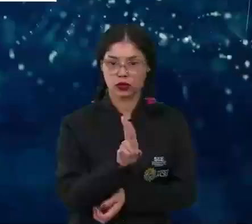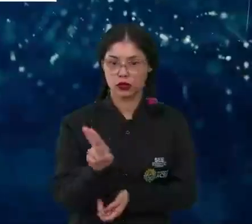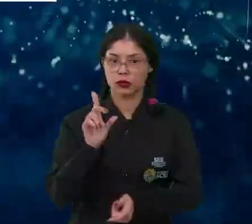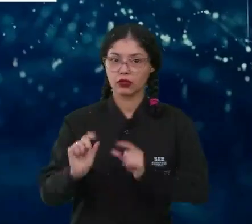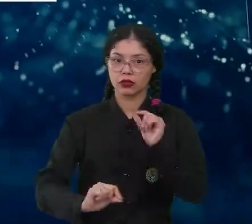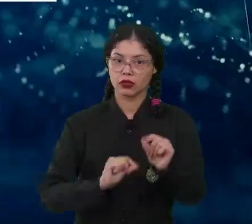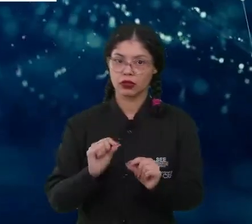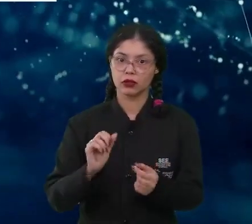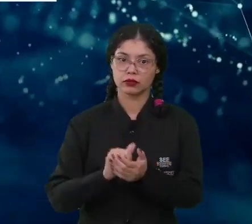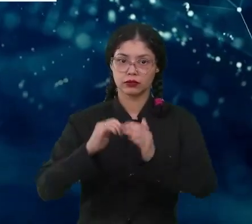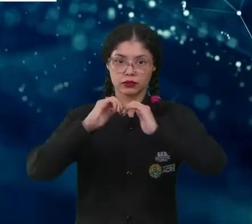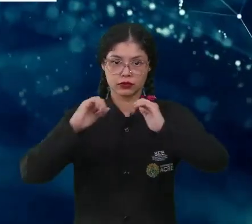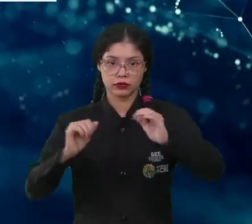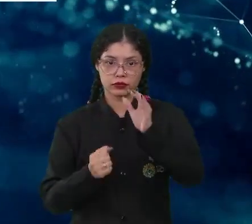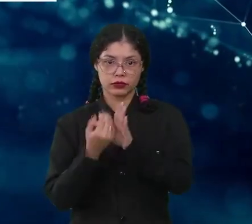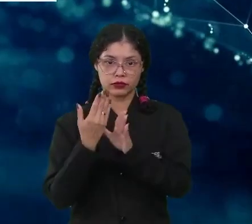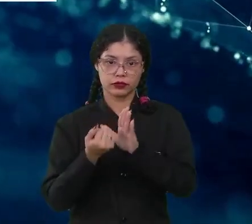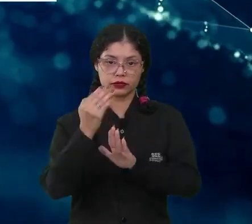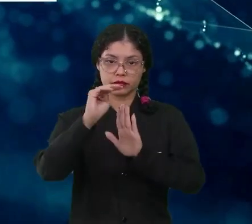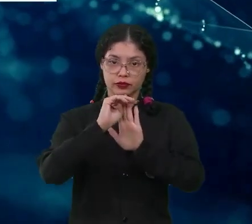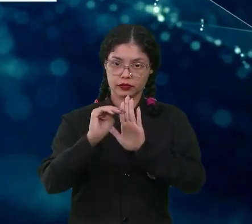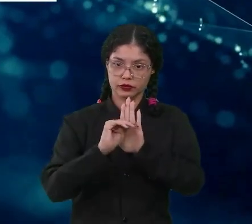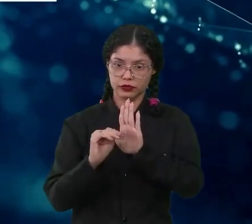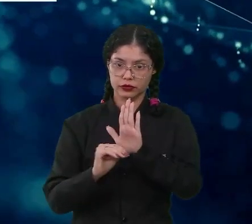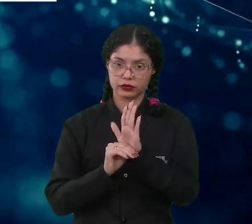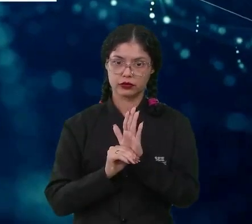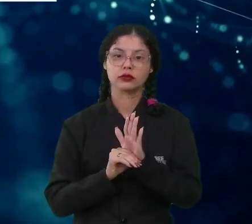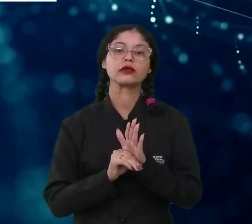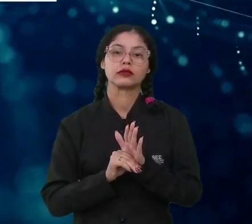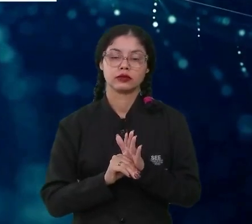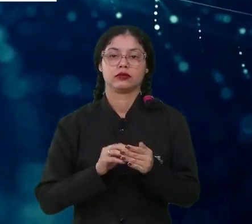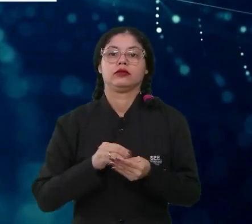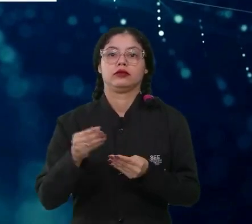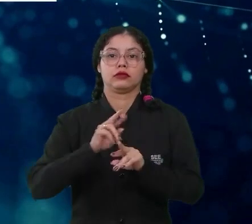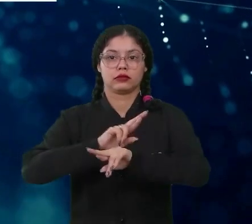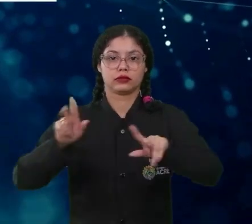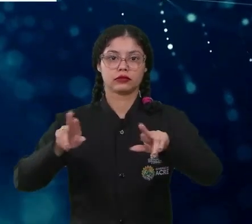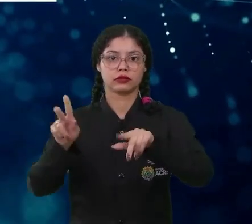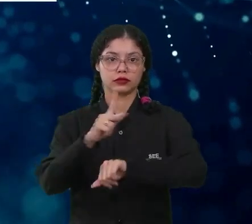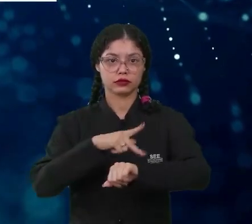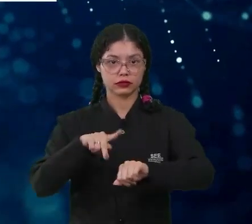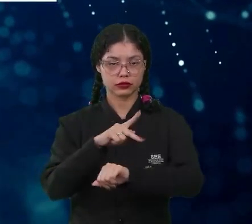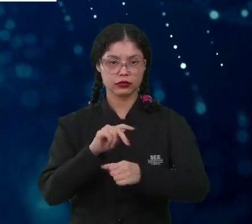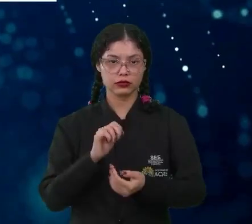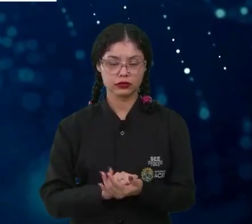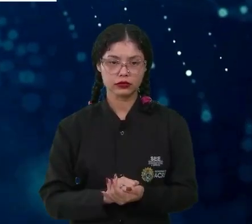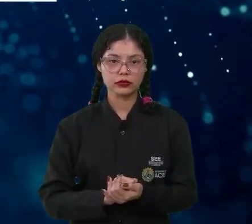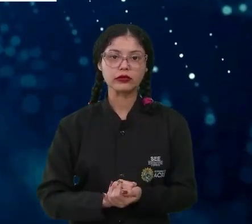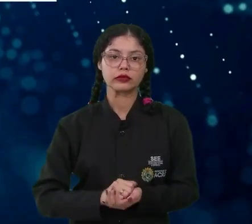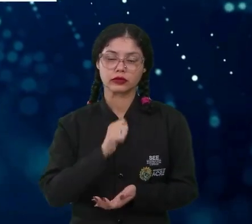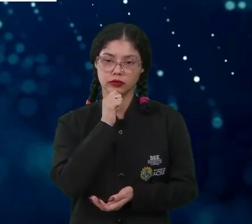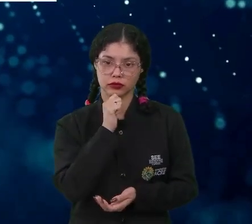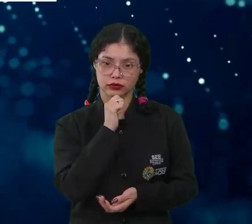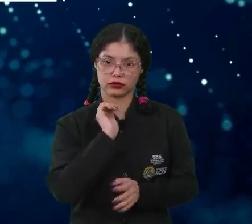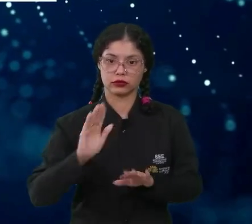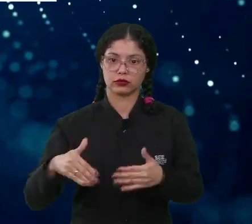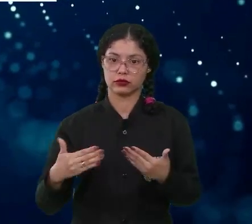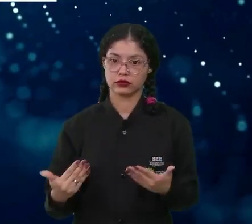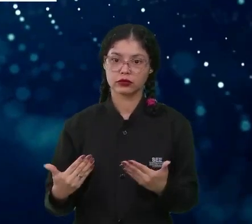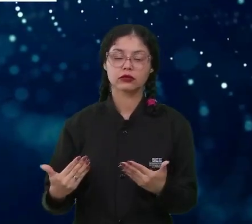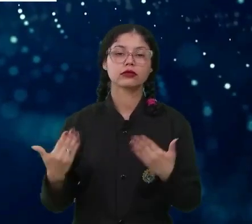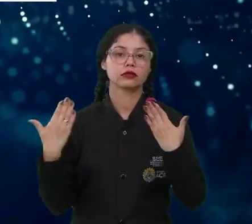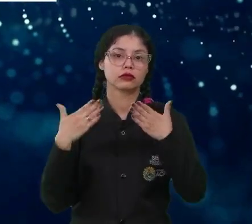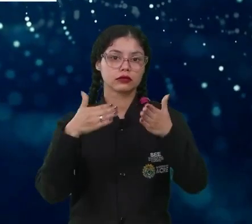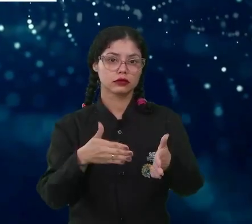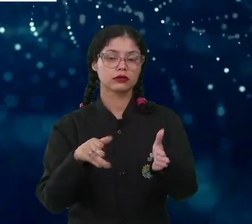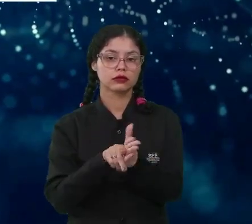sobre a divisão da produção em etapas, que é distribuída em diferentes países. E qual é o